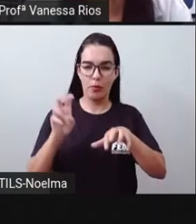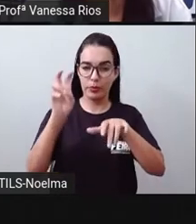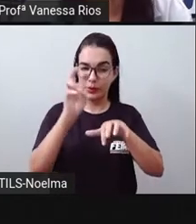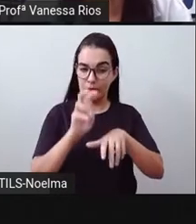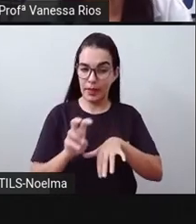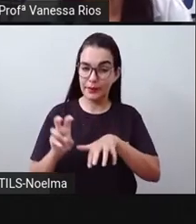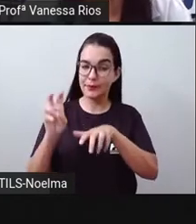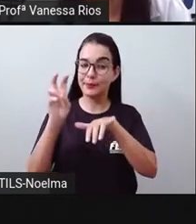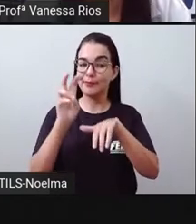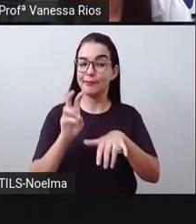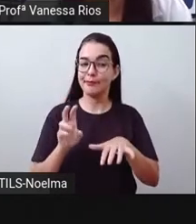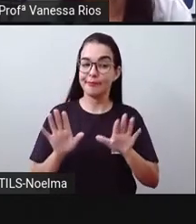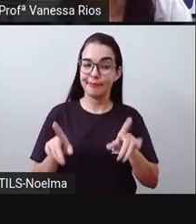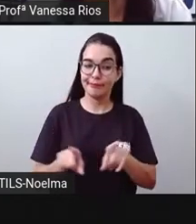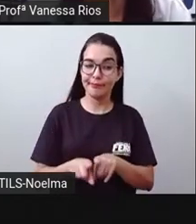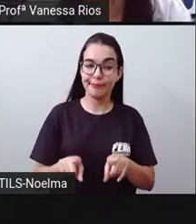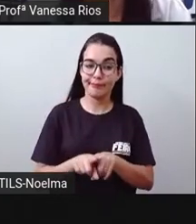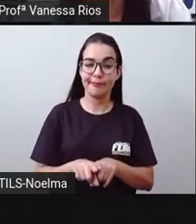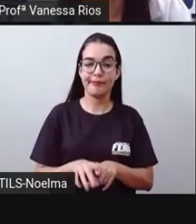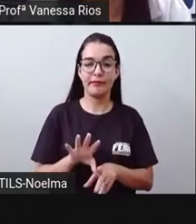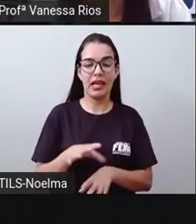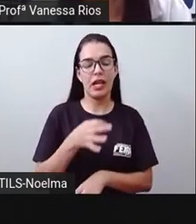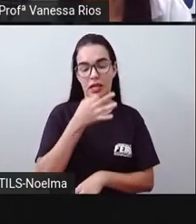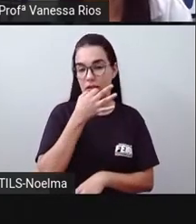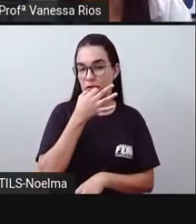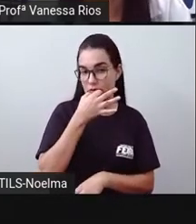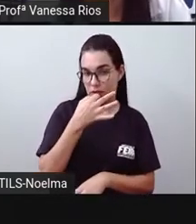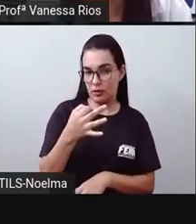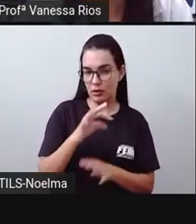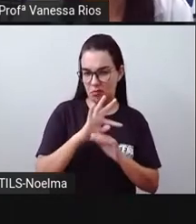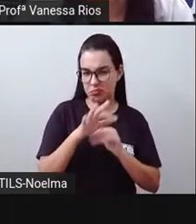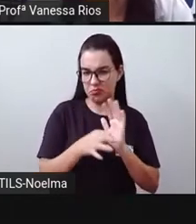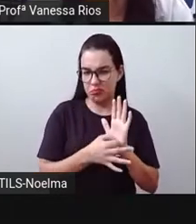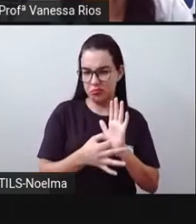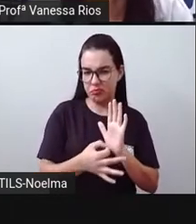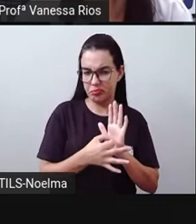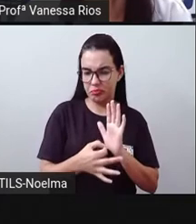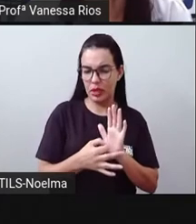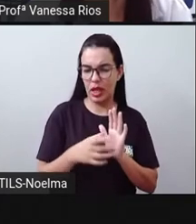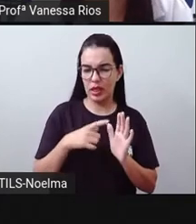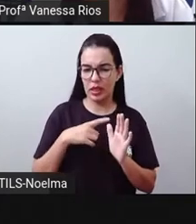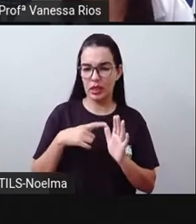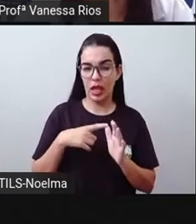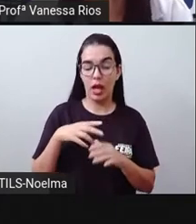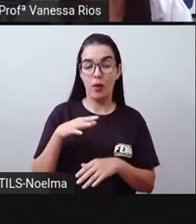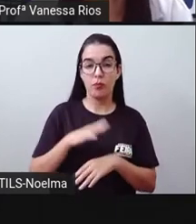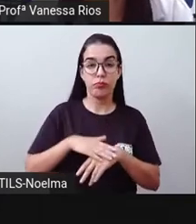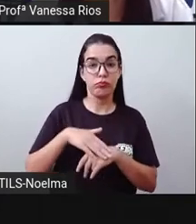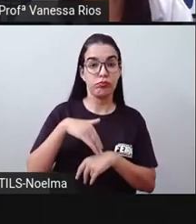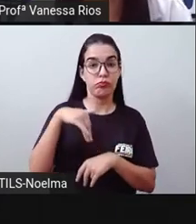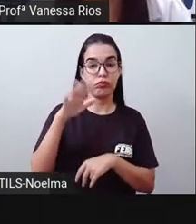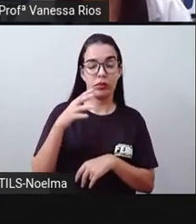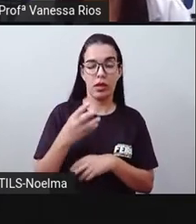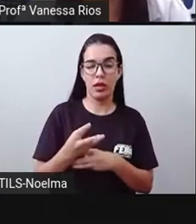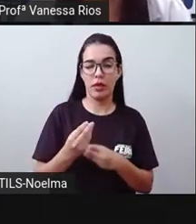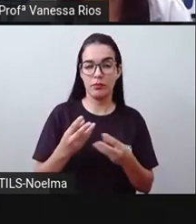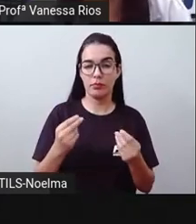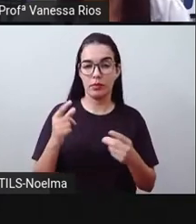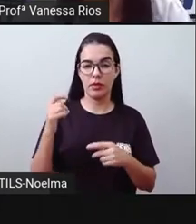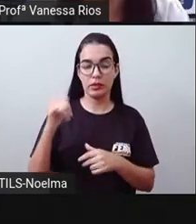vídeo retrata, né, de forma crítica, claro, né, de forma exagerada até, pela quantidade que a gente observa